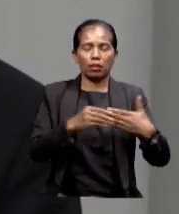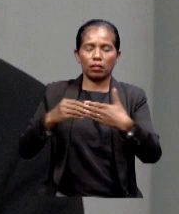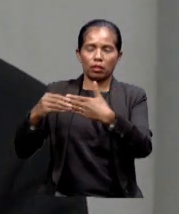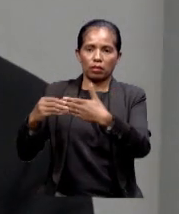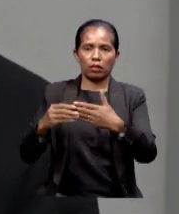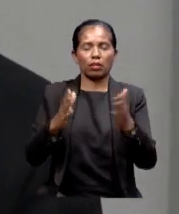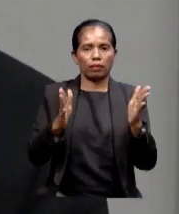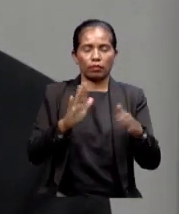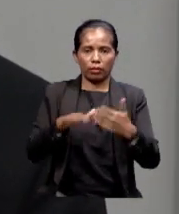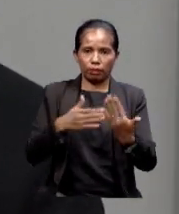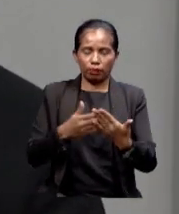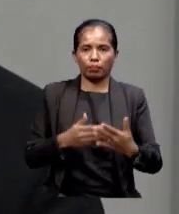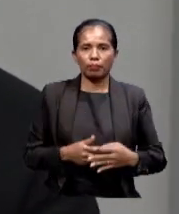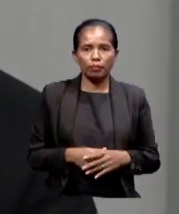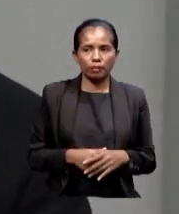cira.